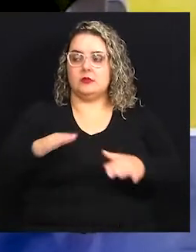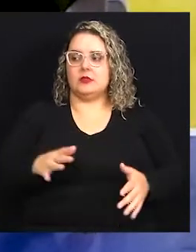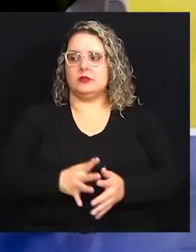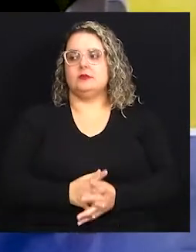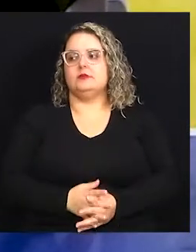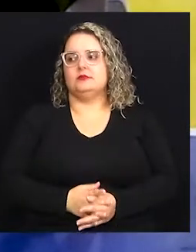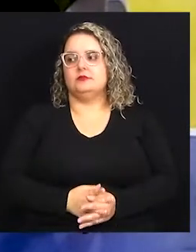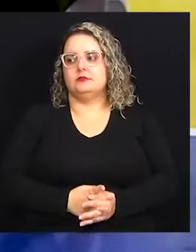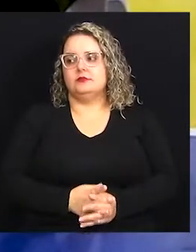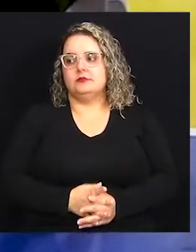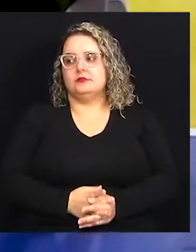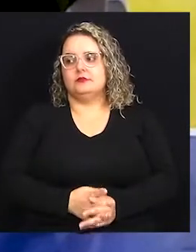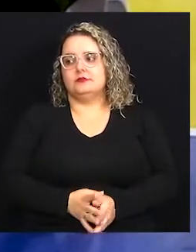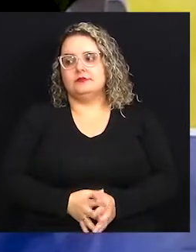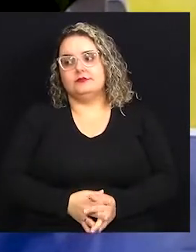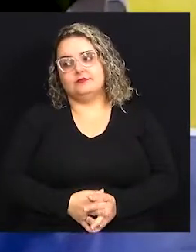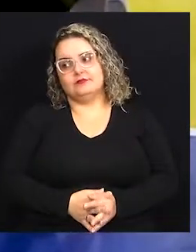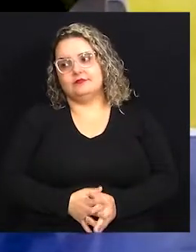terminar?